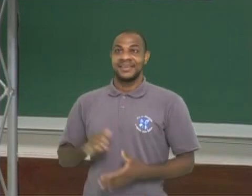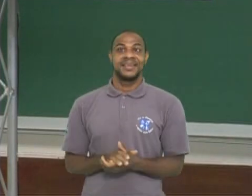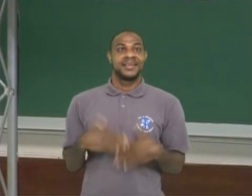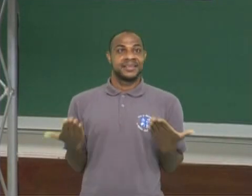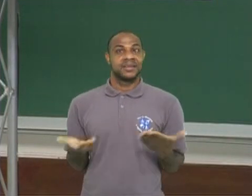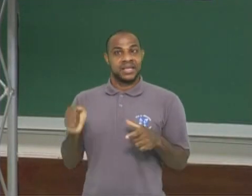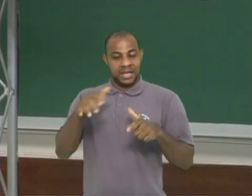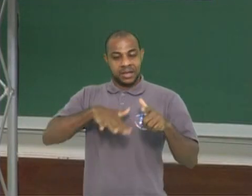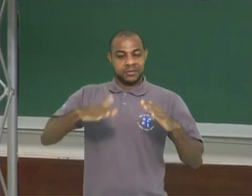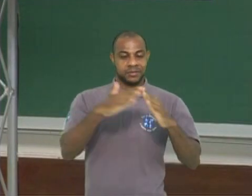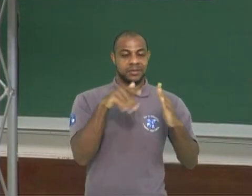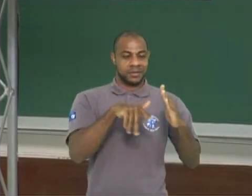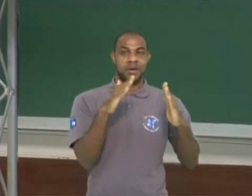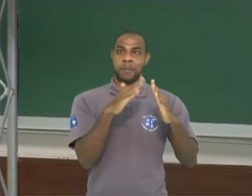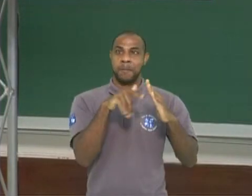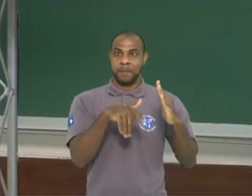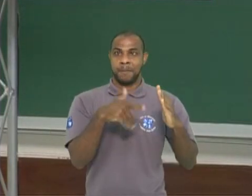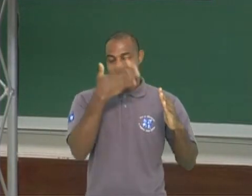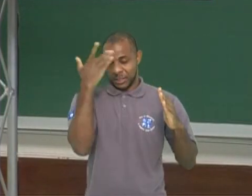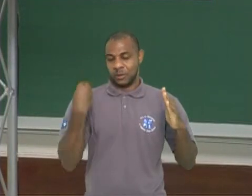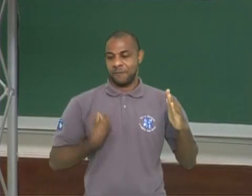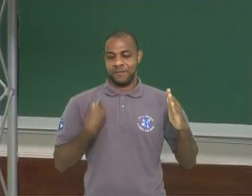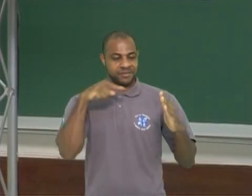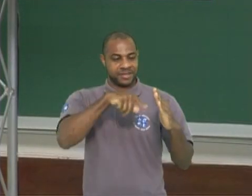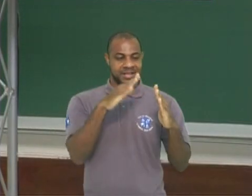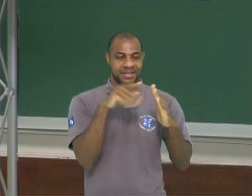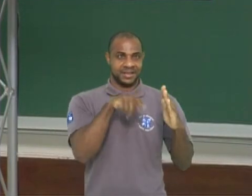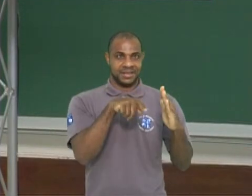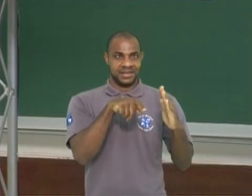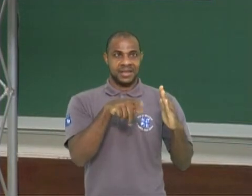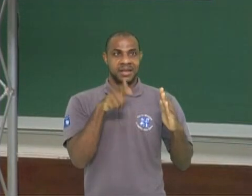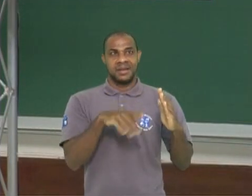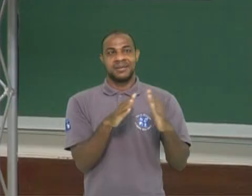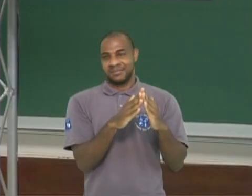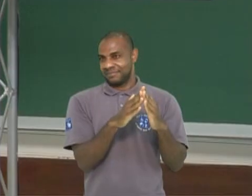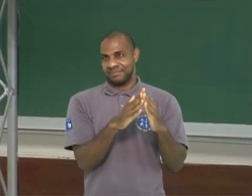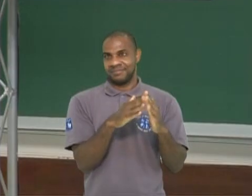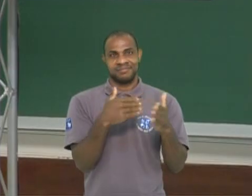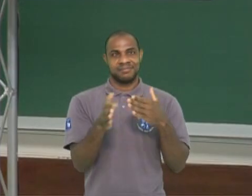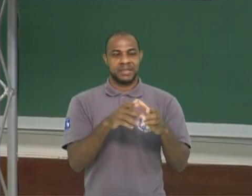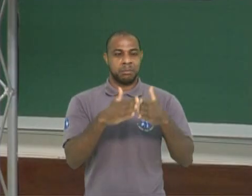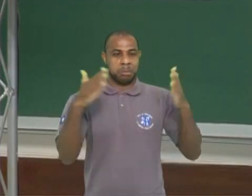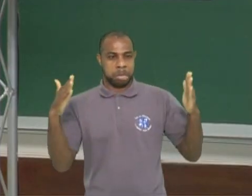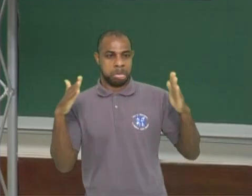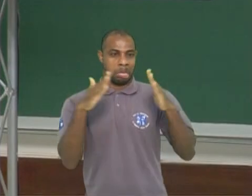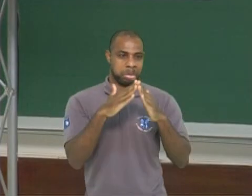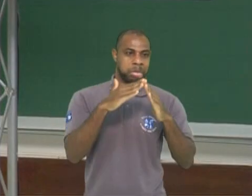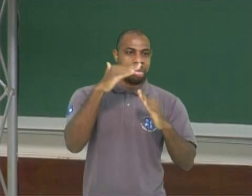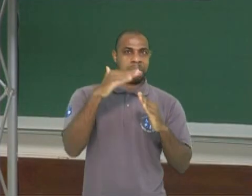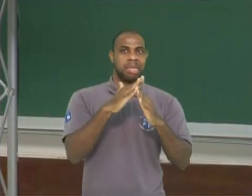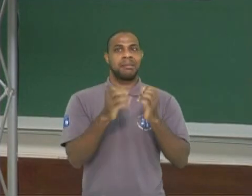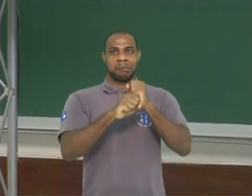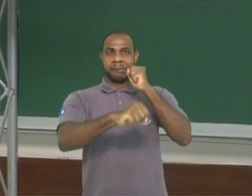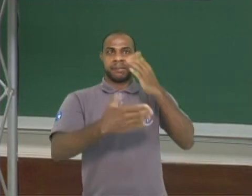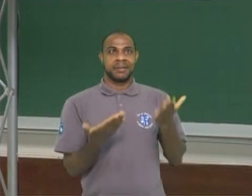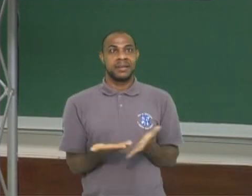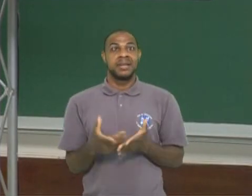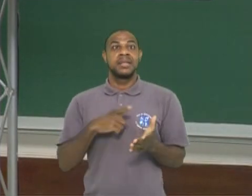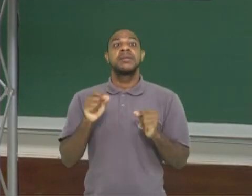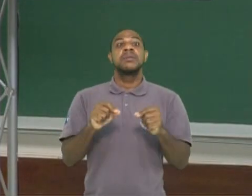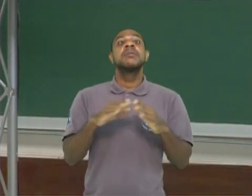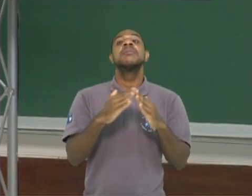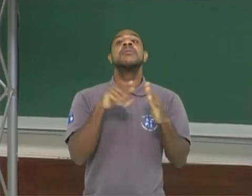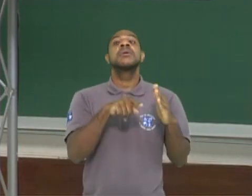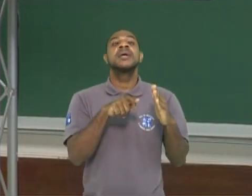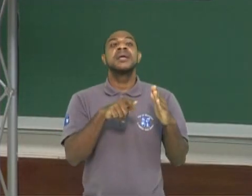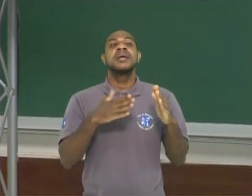ela é um espaço de moradia. Pode ser um sobrado, pode ser uma meia-água, pode ser um triplex, né? Enfim. E tem a função de